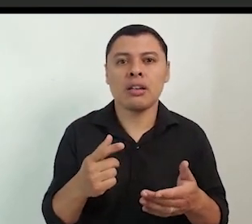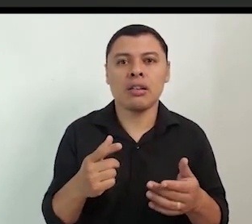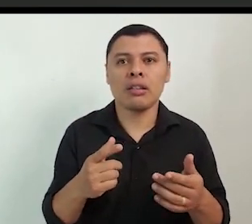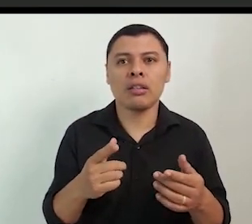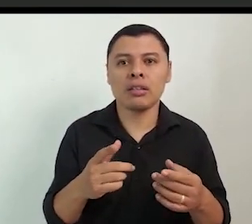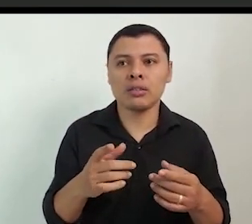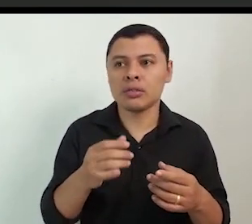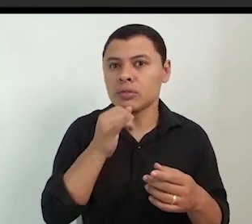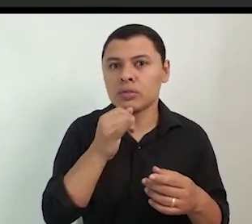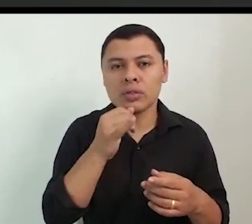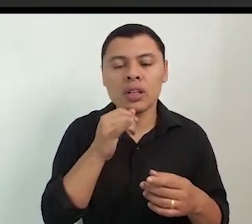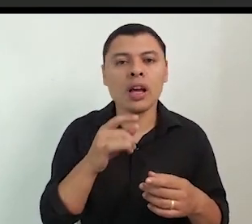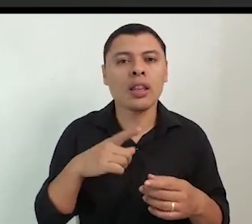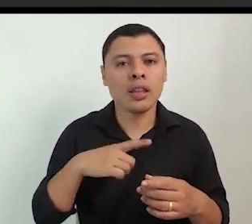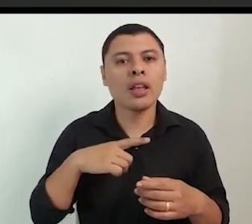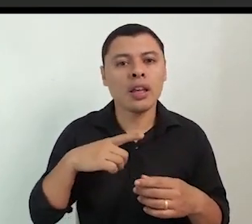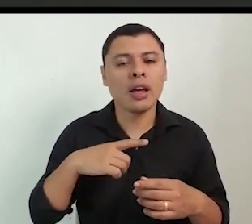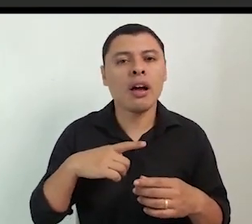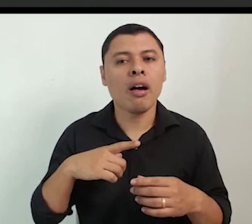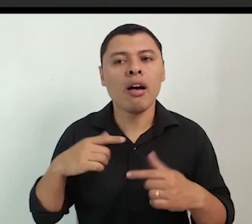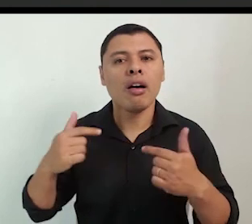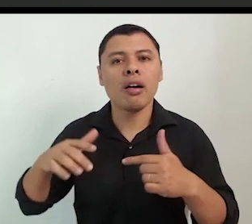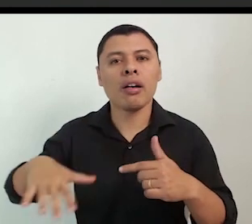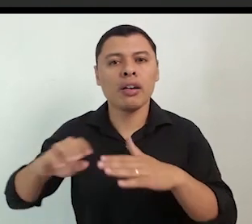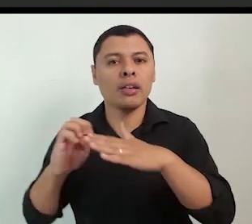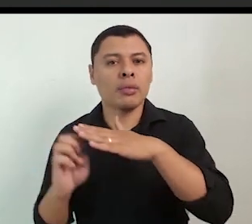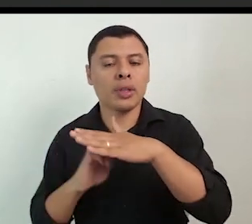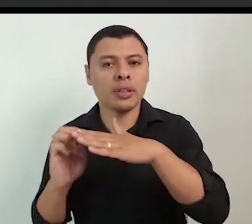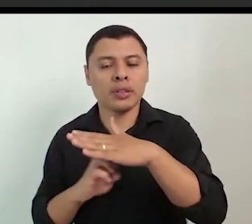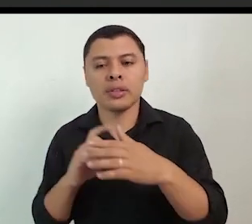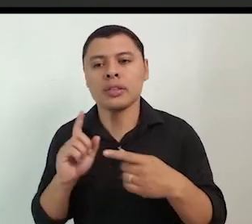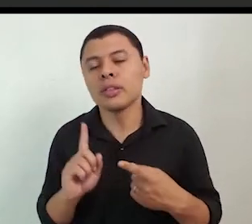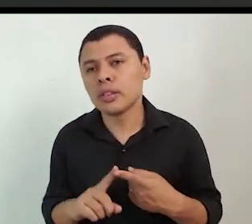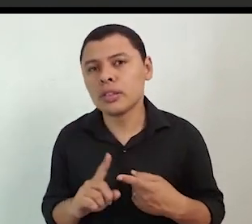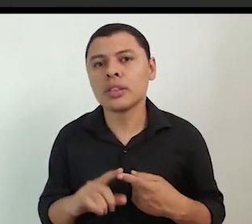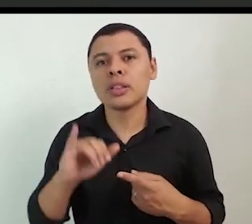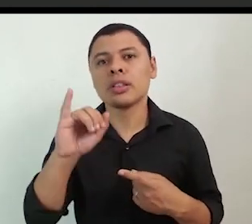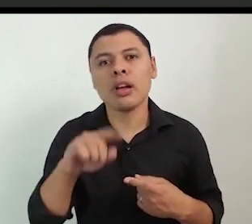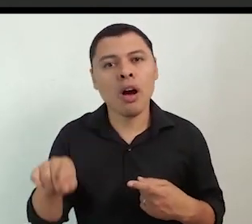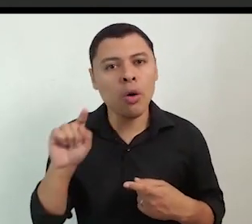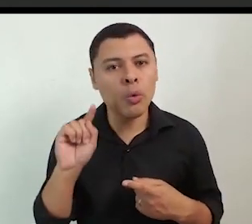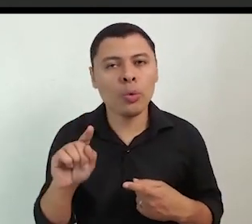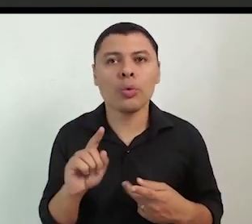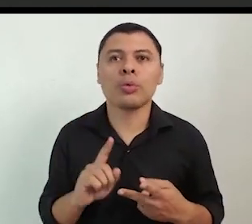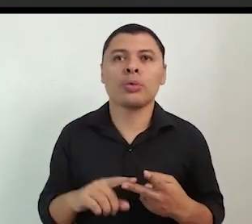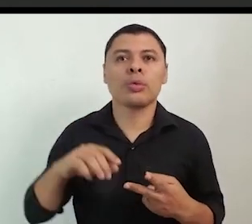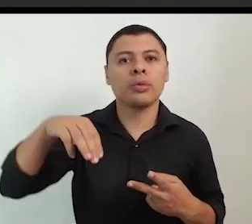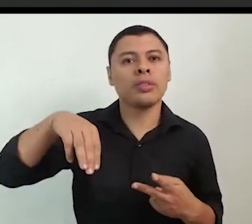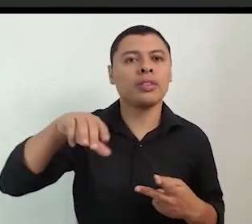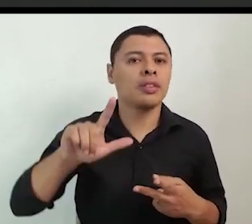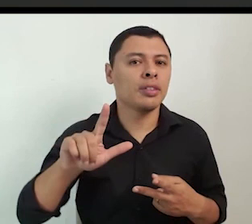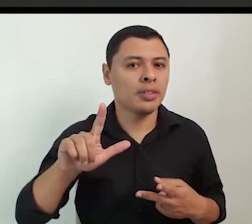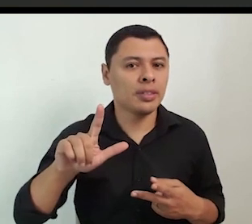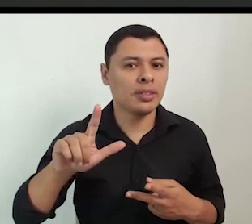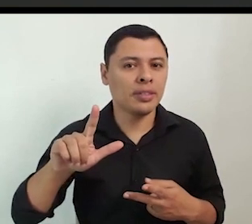pelo negócio é a própria atuação de empresas como Itaú, como o próprio Magalu, né,